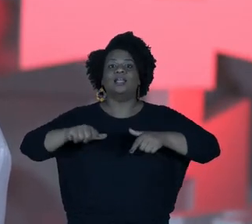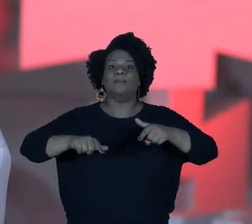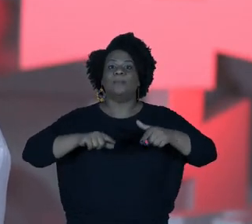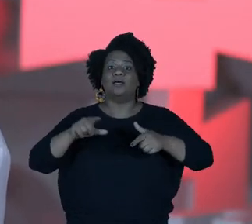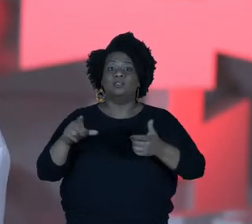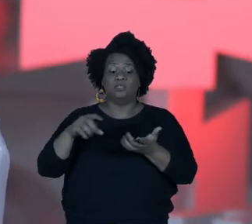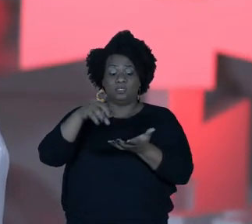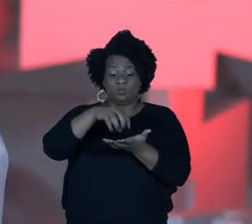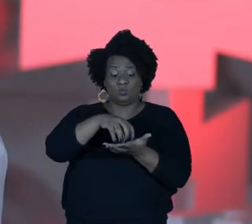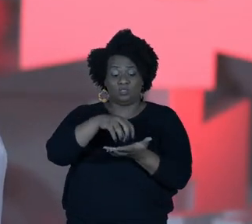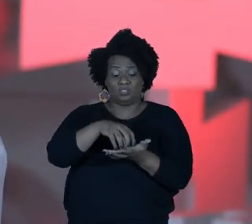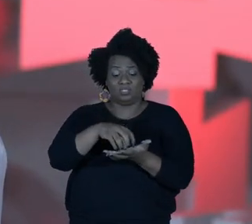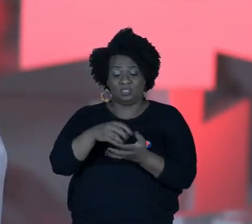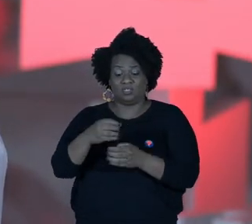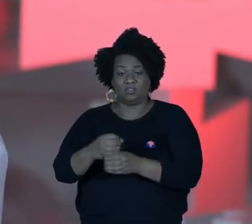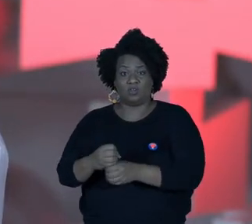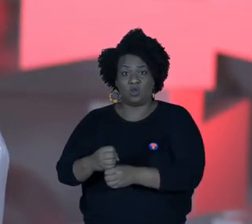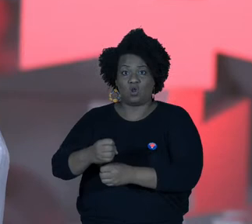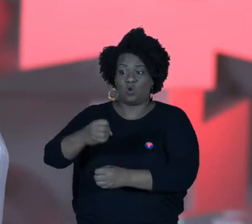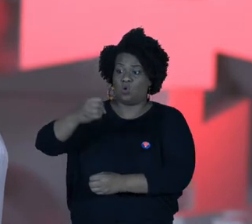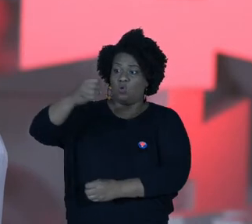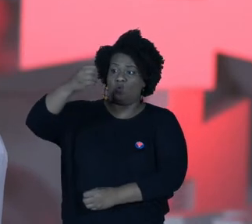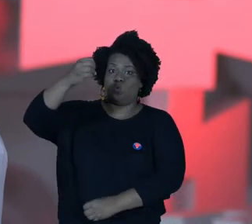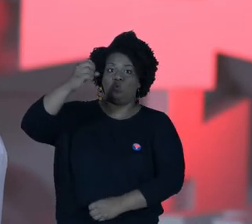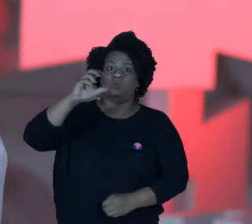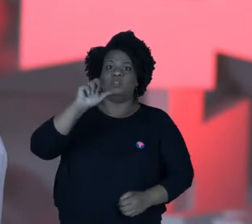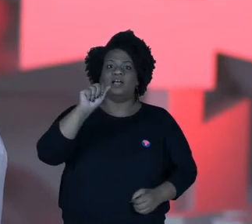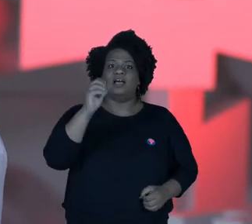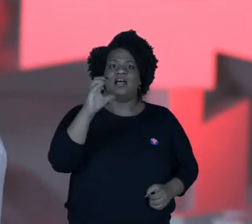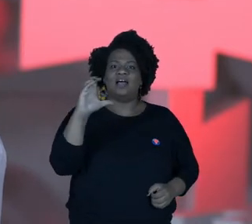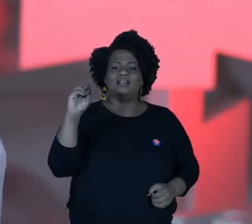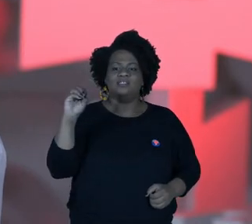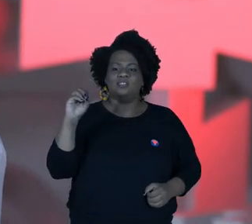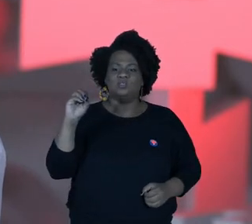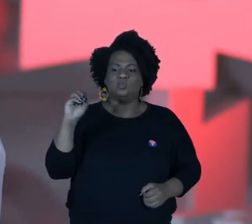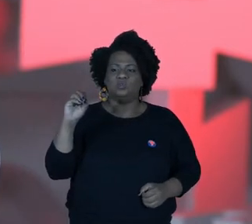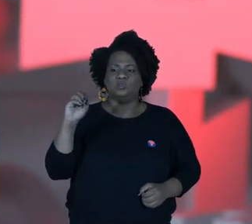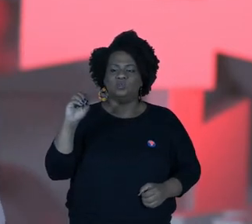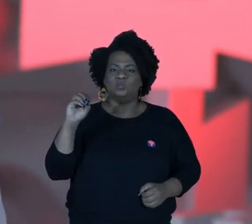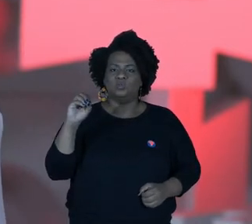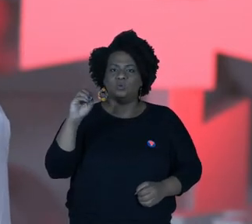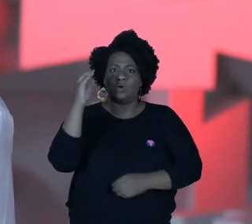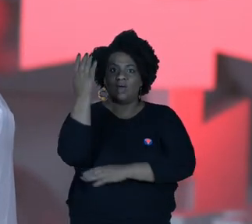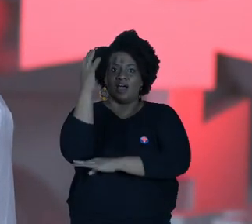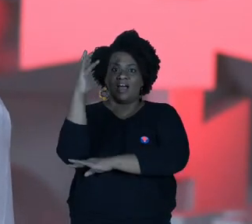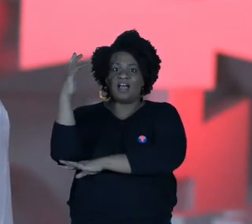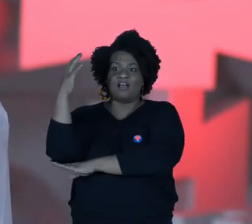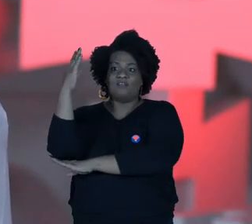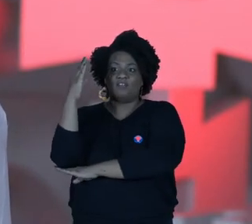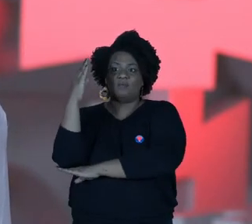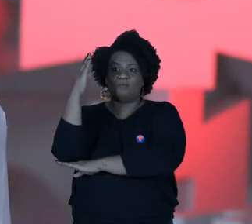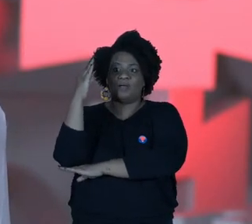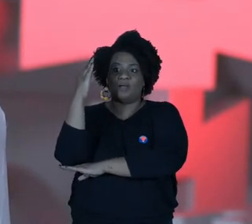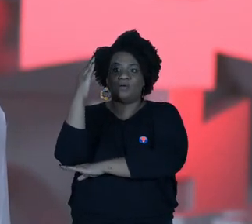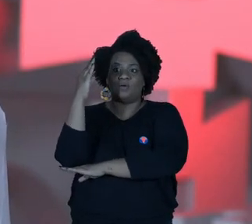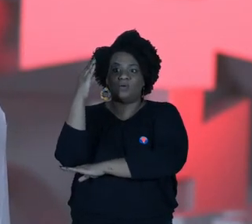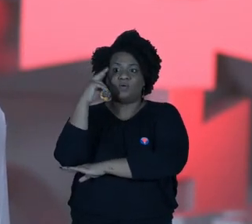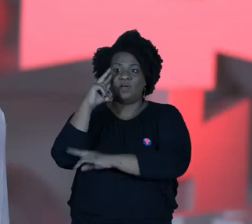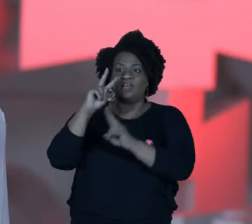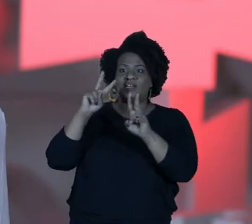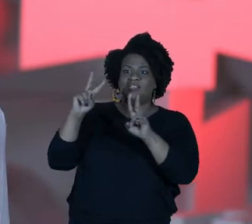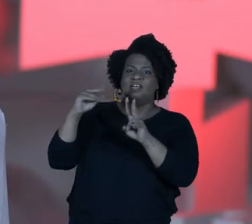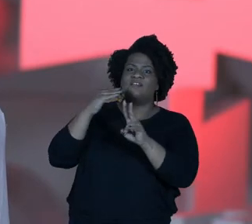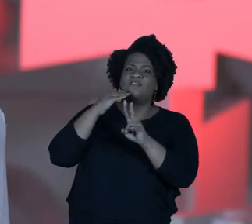tem no centro uma coluna de aço, uma base de pau-brasil essa deformação que